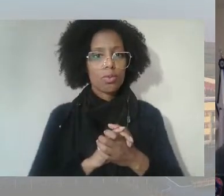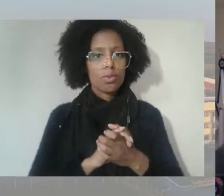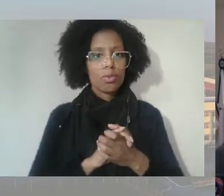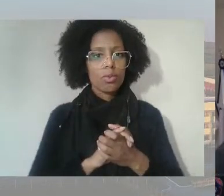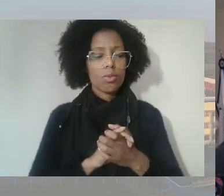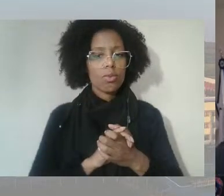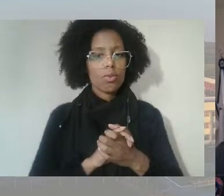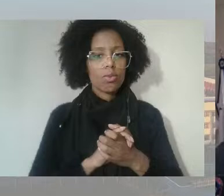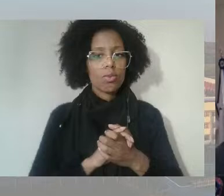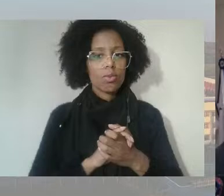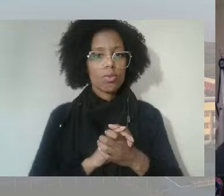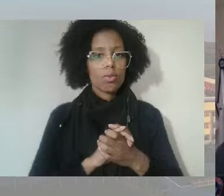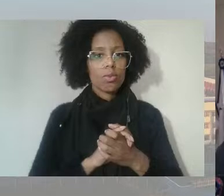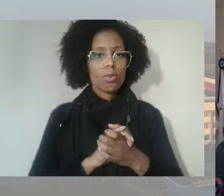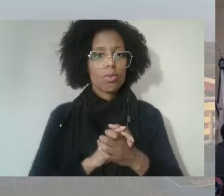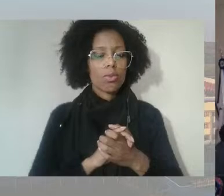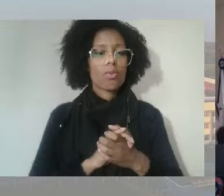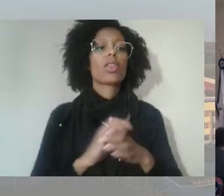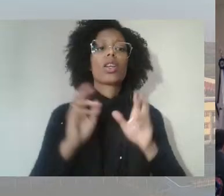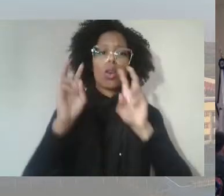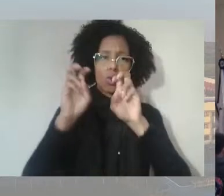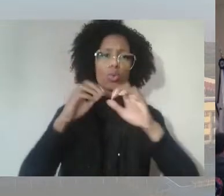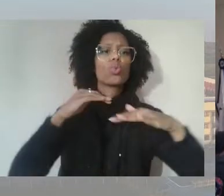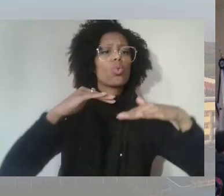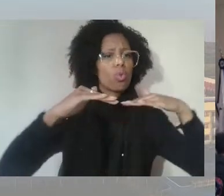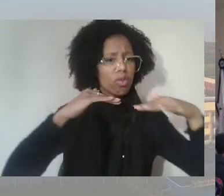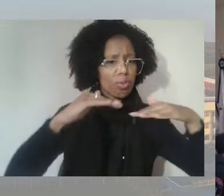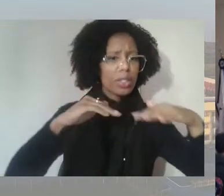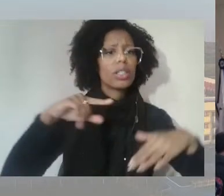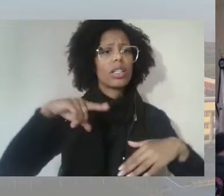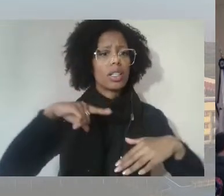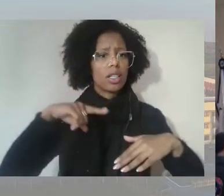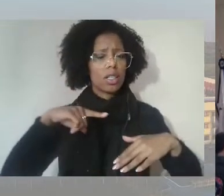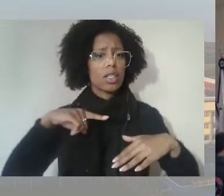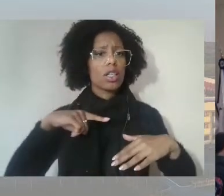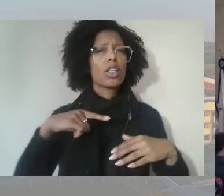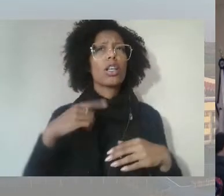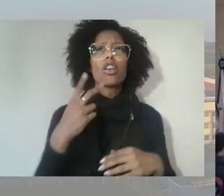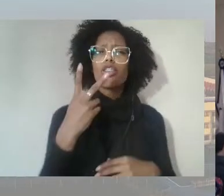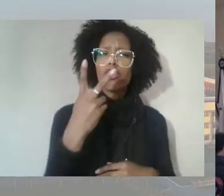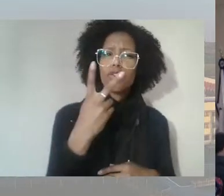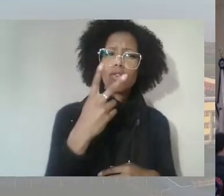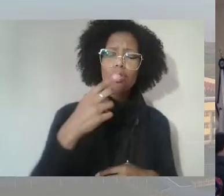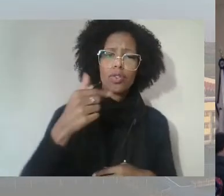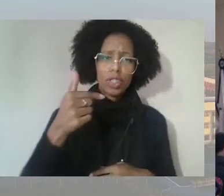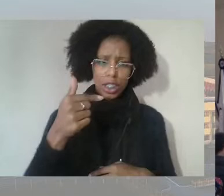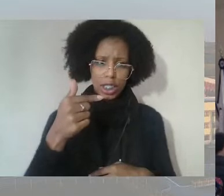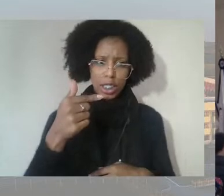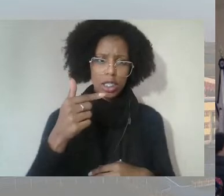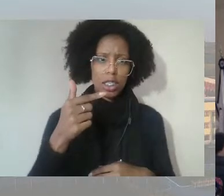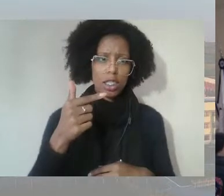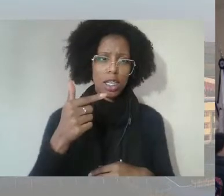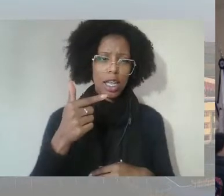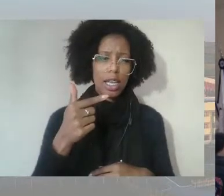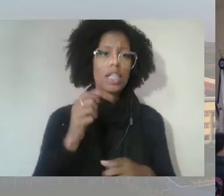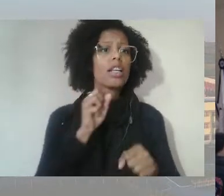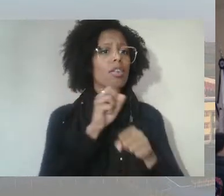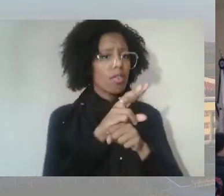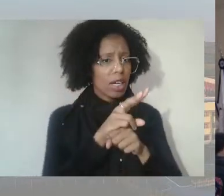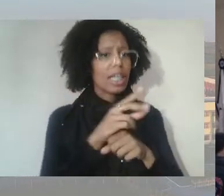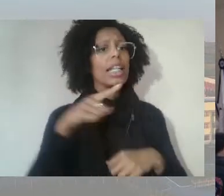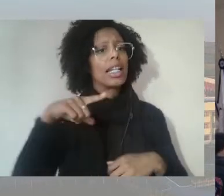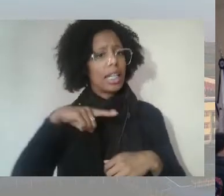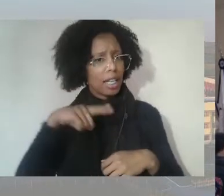né? E fizemos toda uma mobilização. Tivemos 27 vagas para a Unipampa,